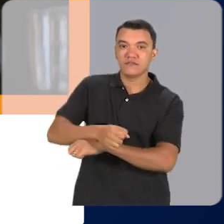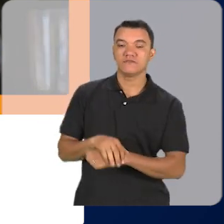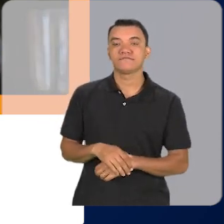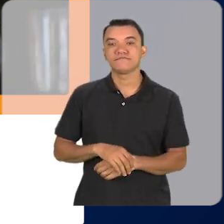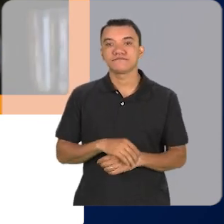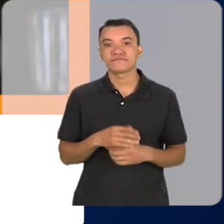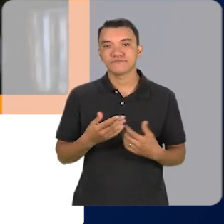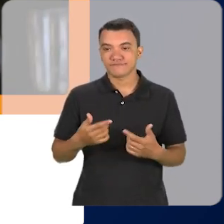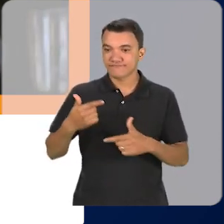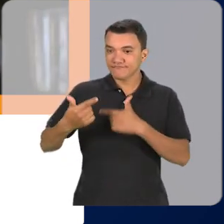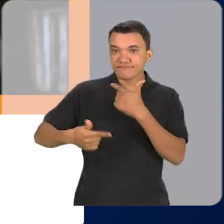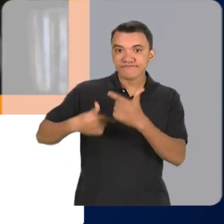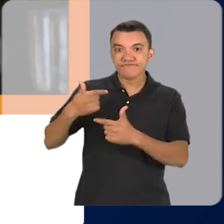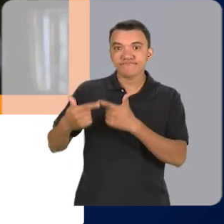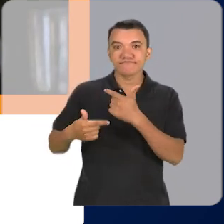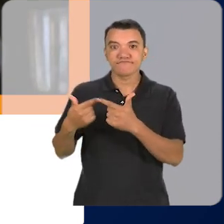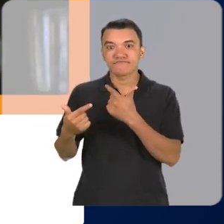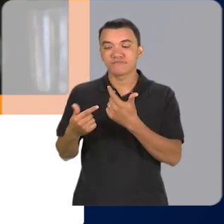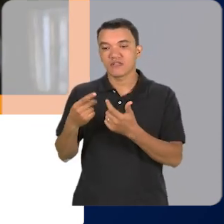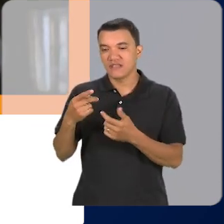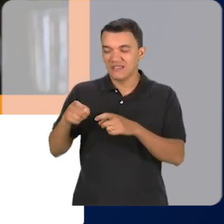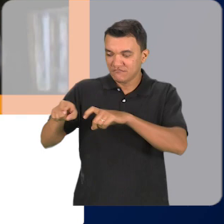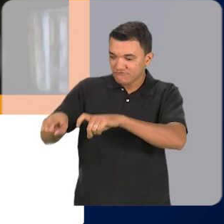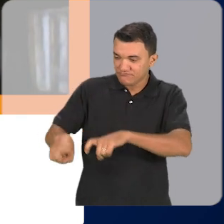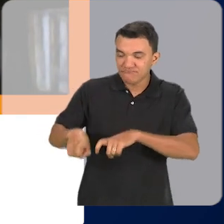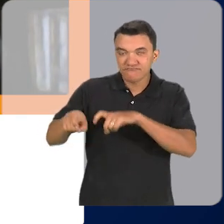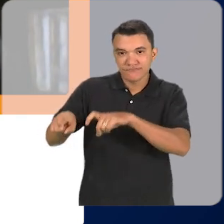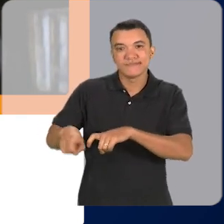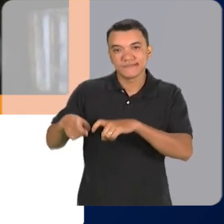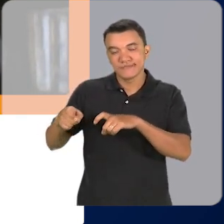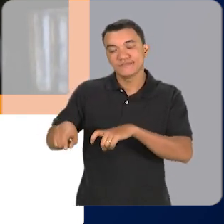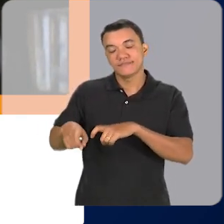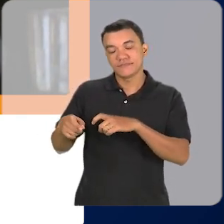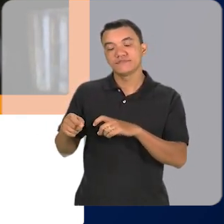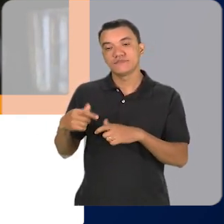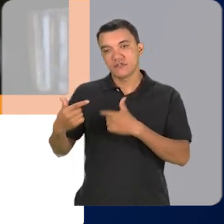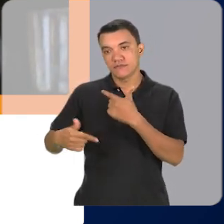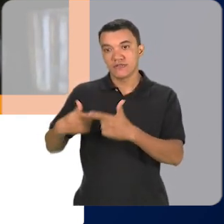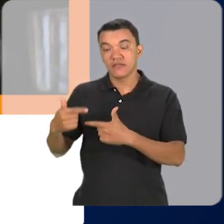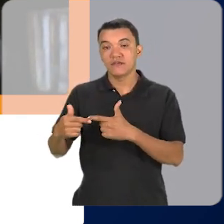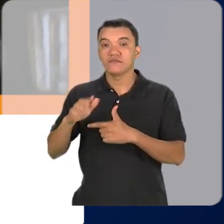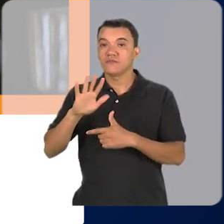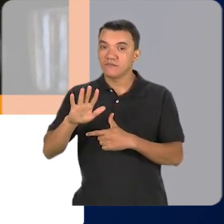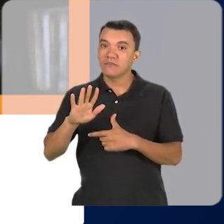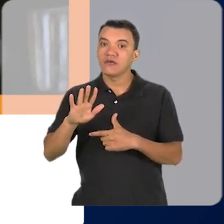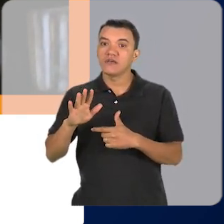que trabalhavam no eito, ou seja, na lavoura, no campo, né, mas muitos também